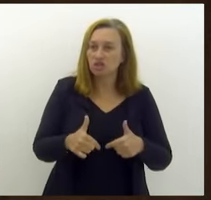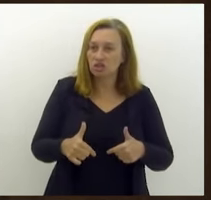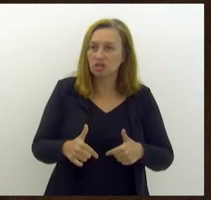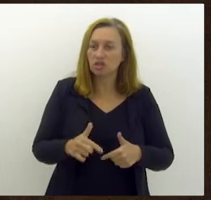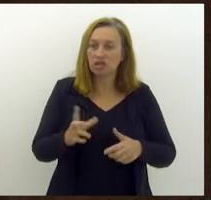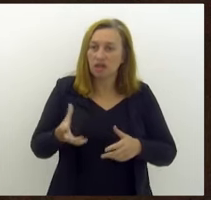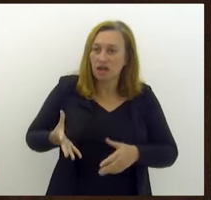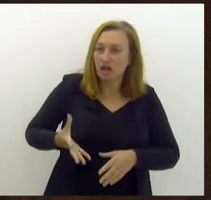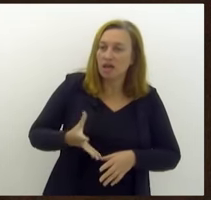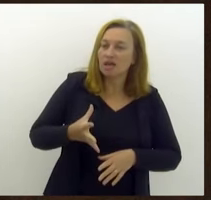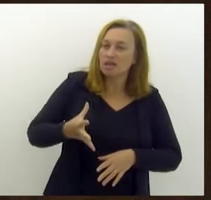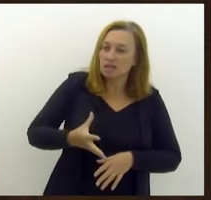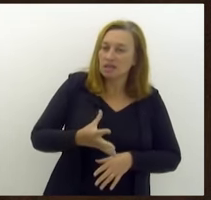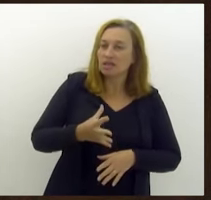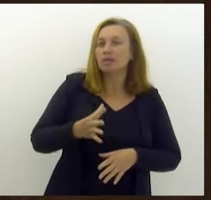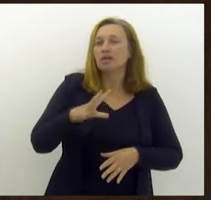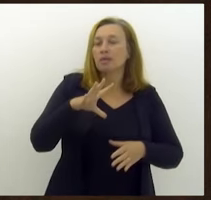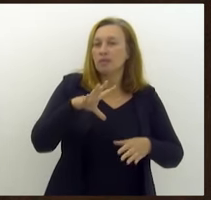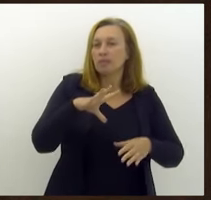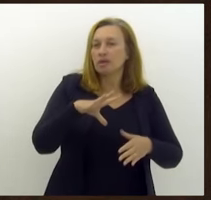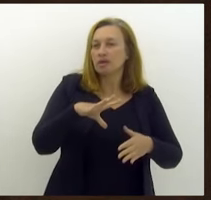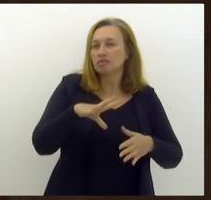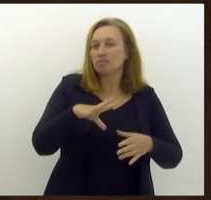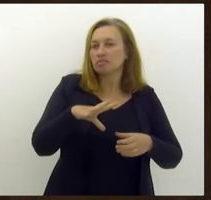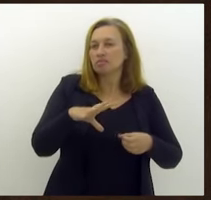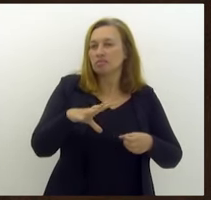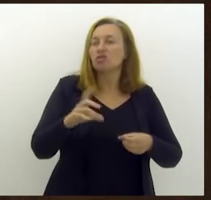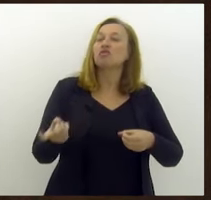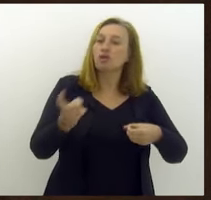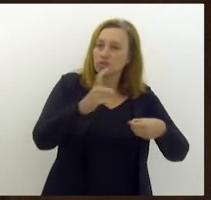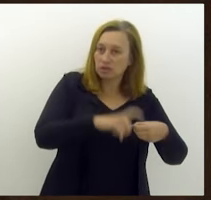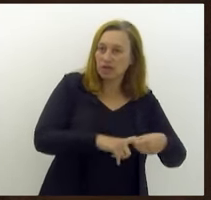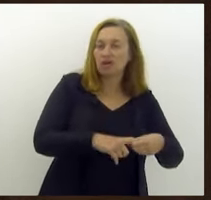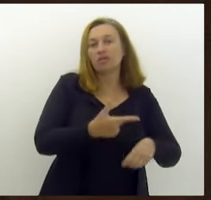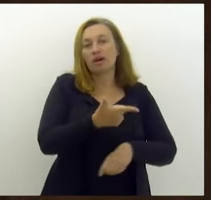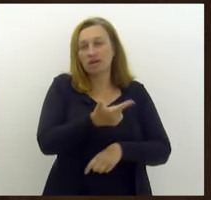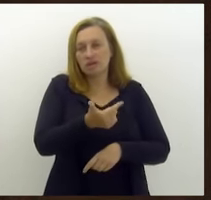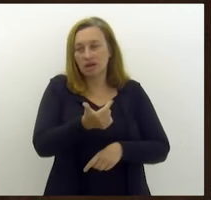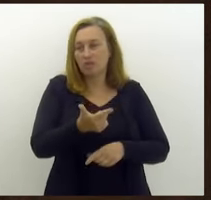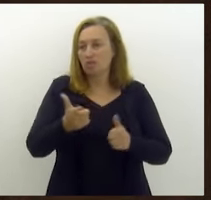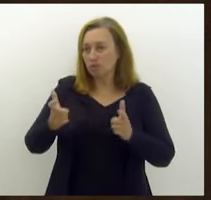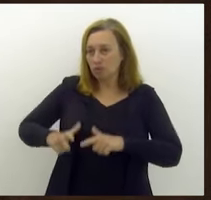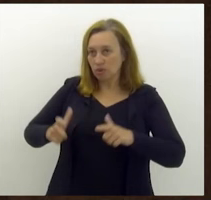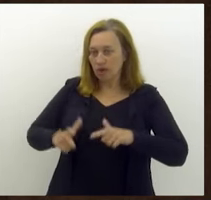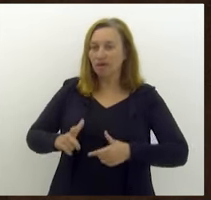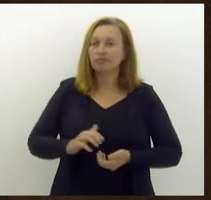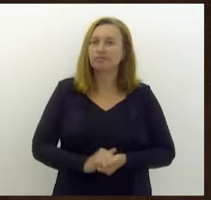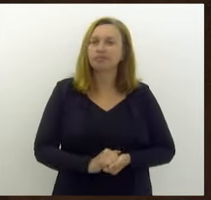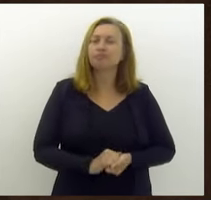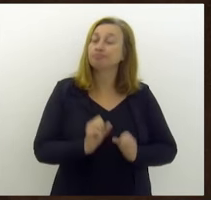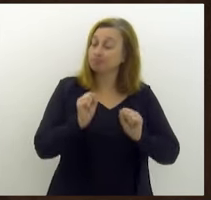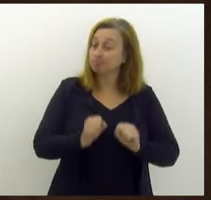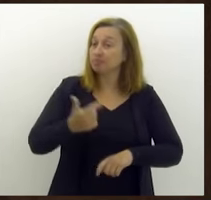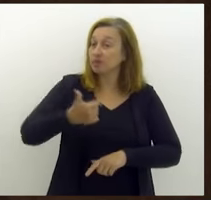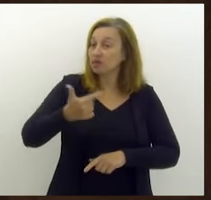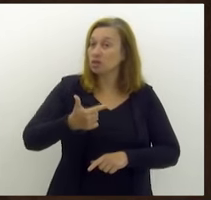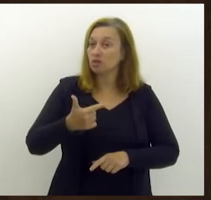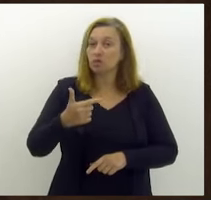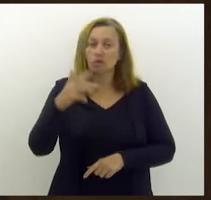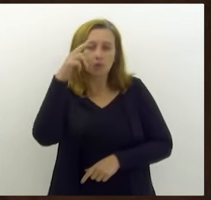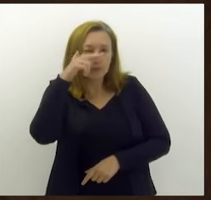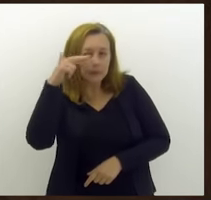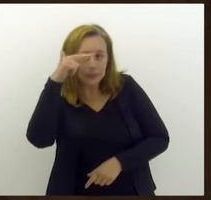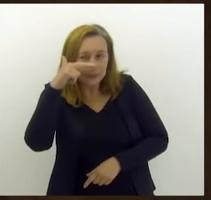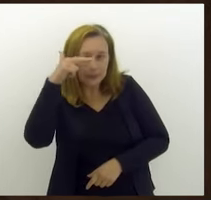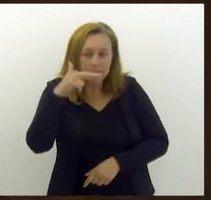recuperadas armas de guerra metralhadoras pon 50 fuzis de longo alcance que poderia segundo analistas da Segurança